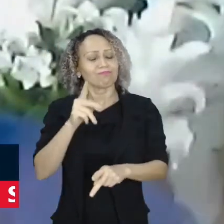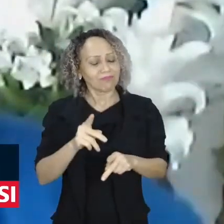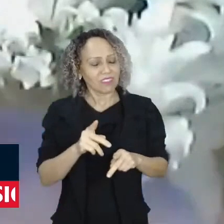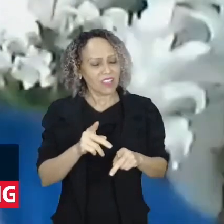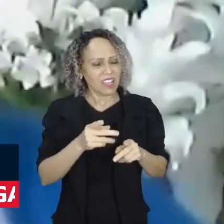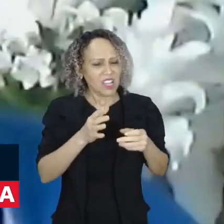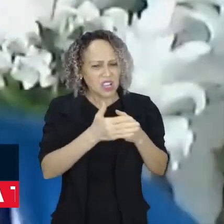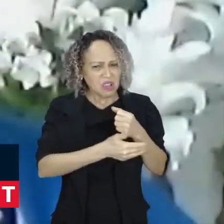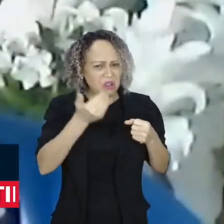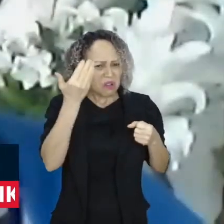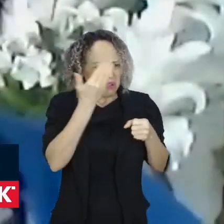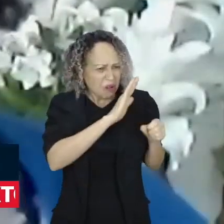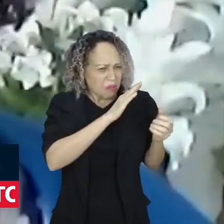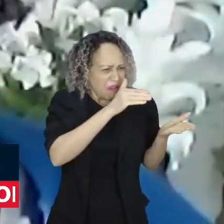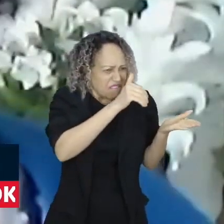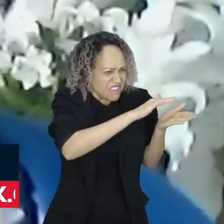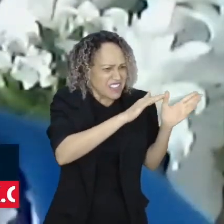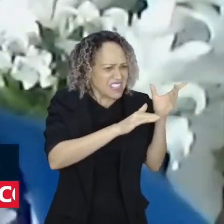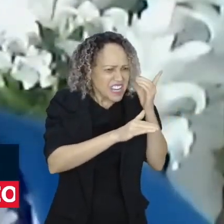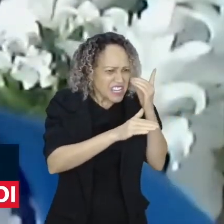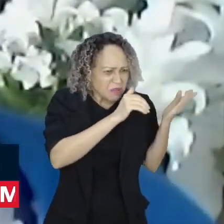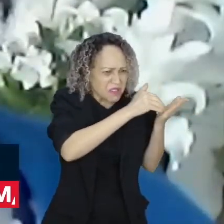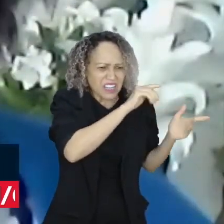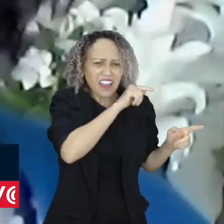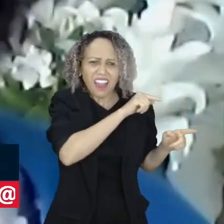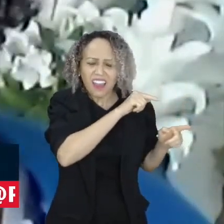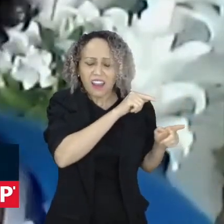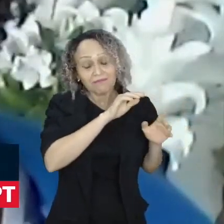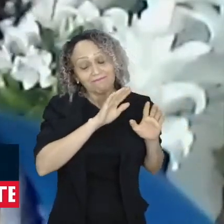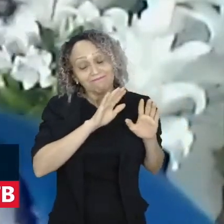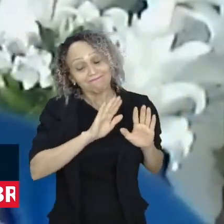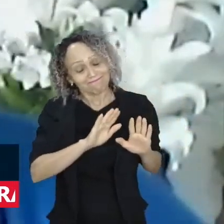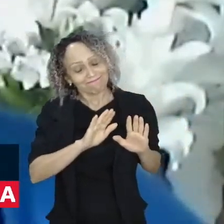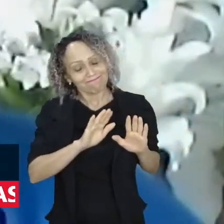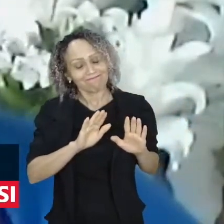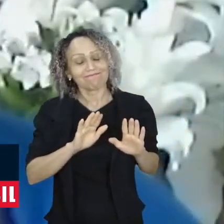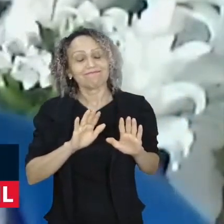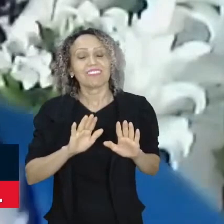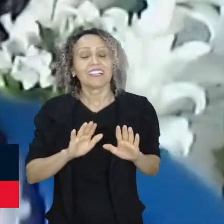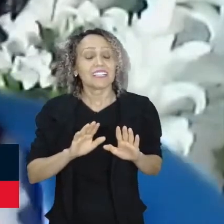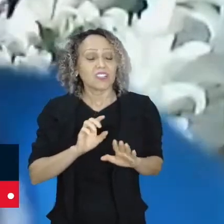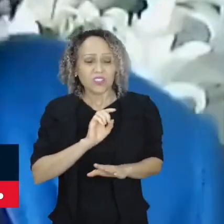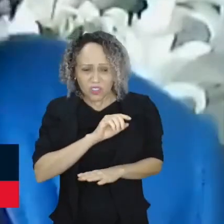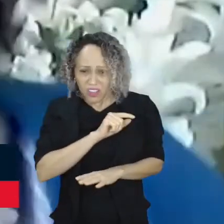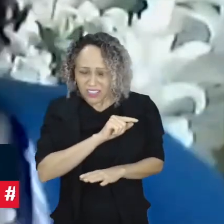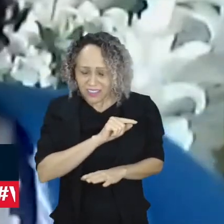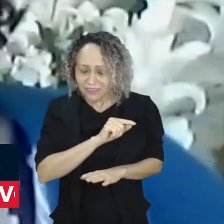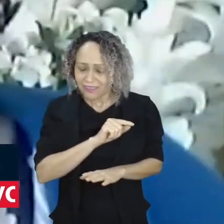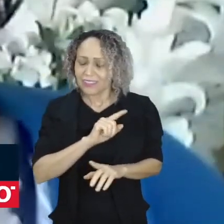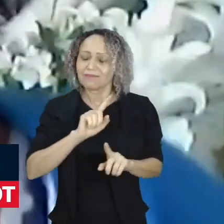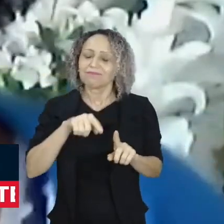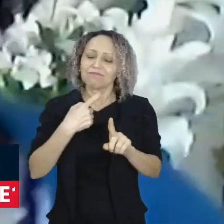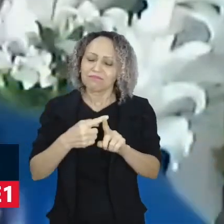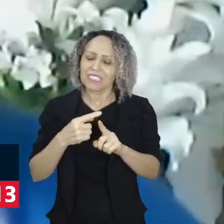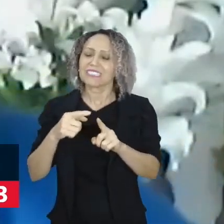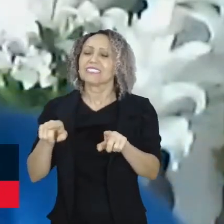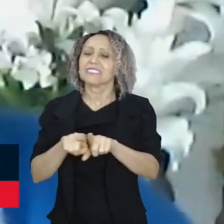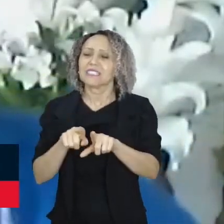eles deram um golpe na nação. E por quê? Porque veio logo a seguir as reformas que